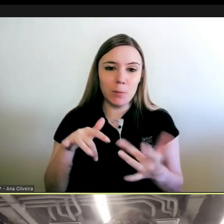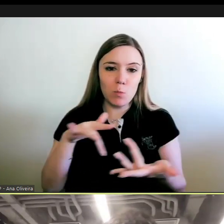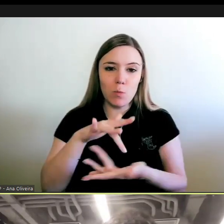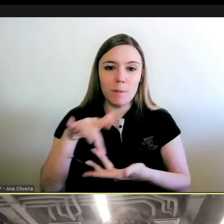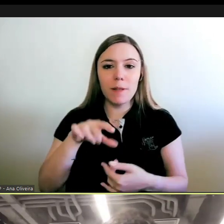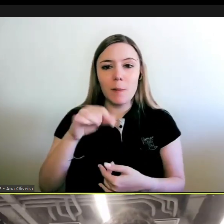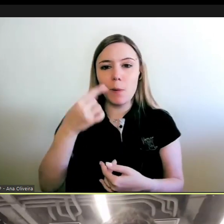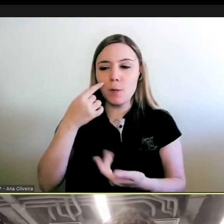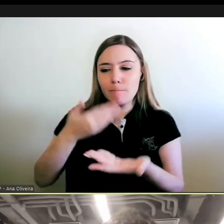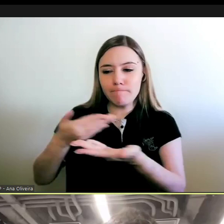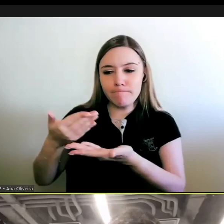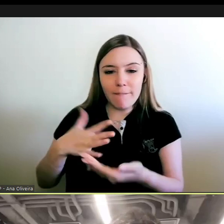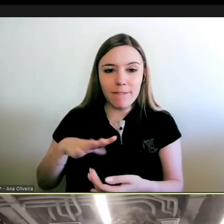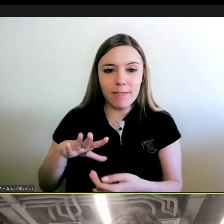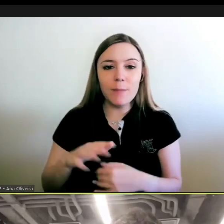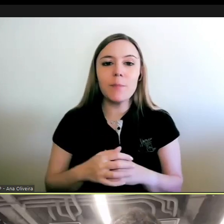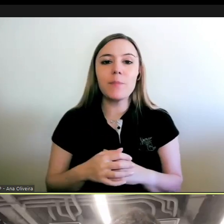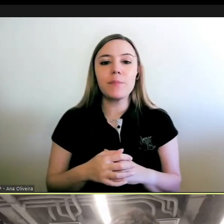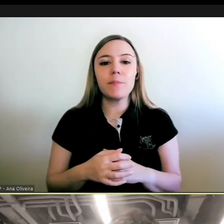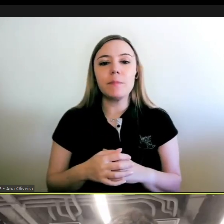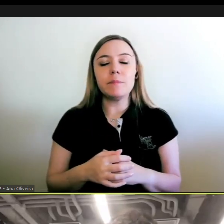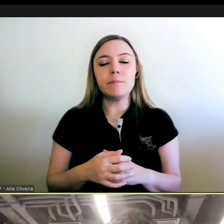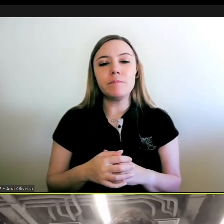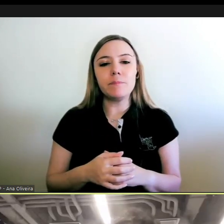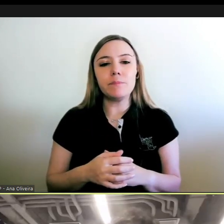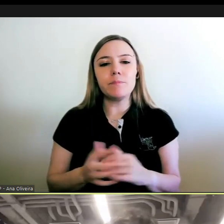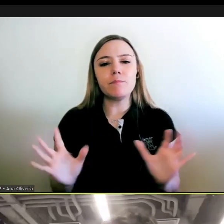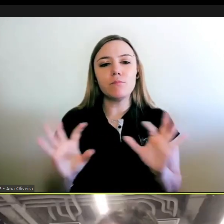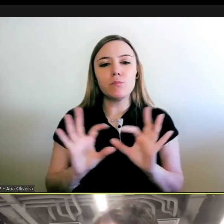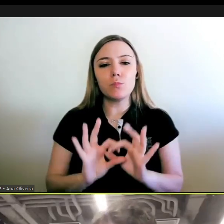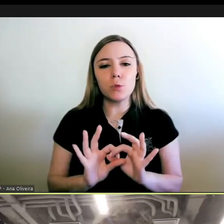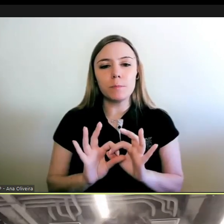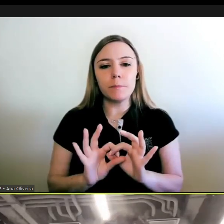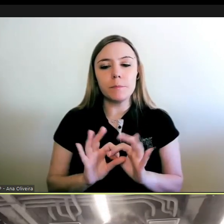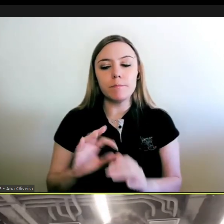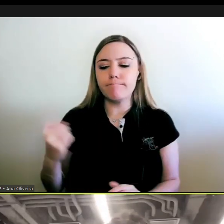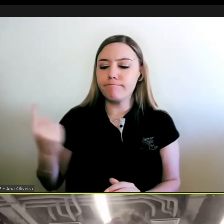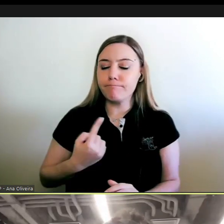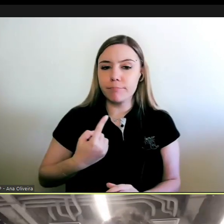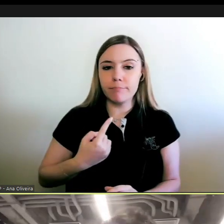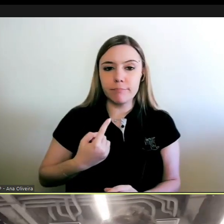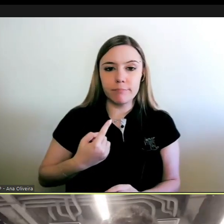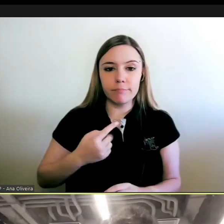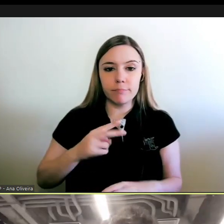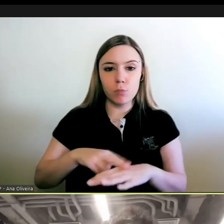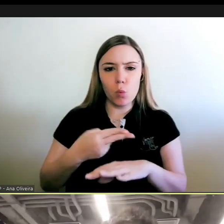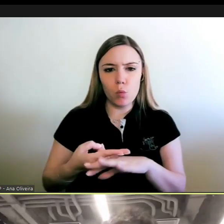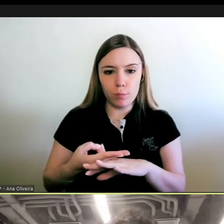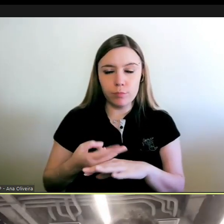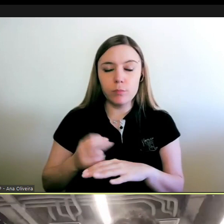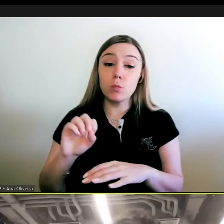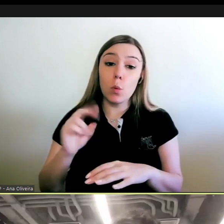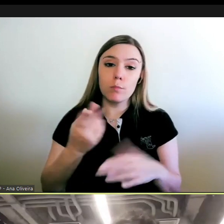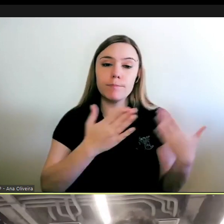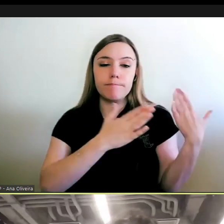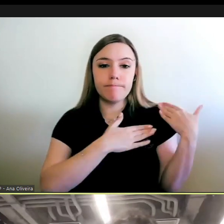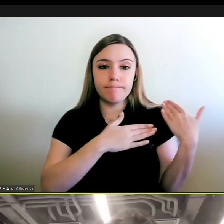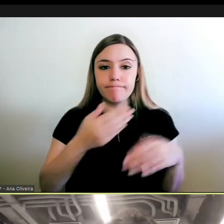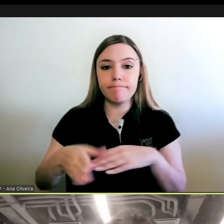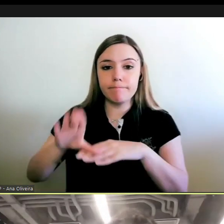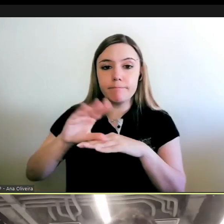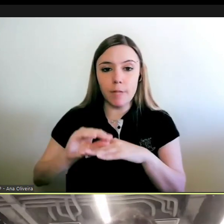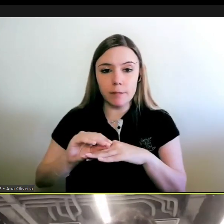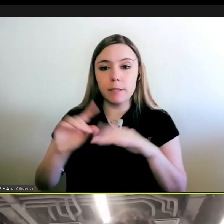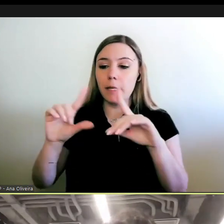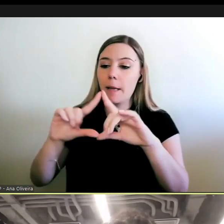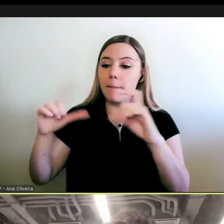conhecermos. No que respeita à dupla obrigação, ou se quiser, à responsabilidade adicional que as empresas